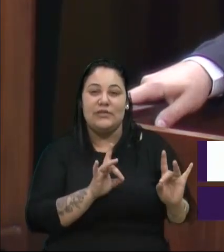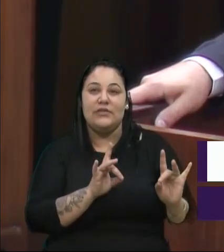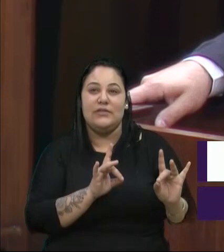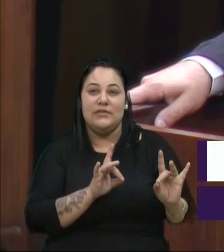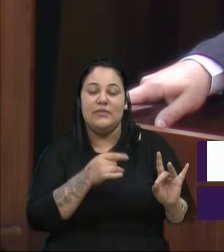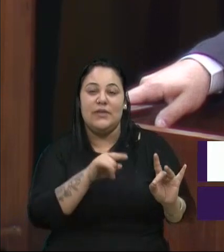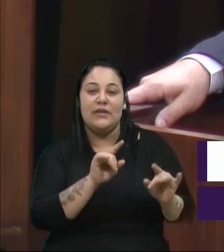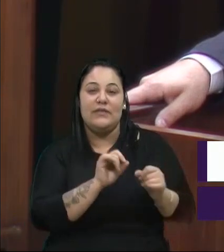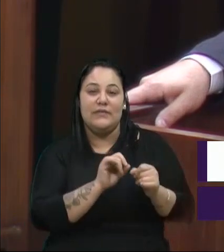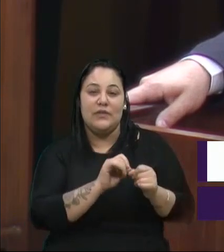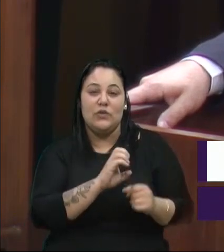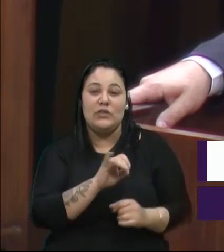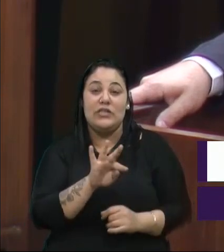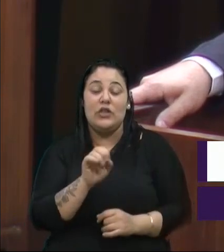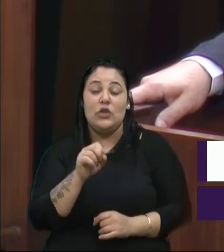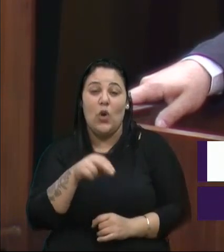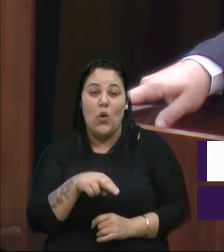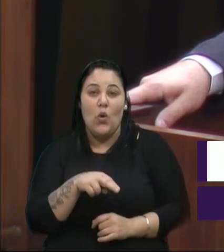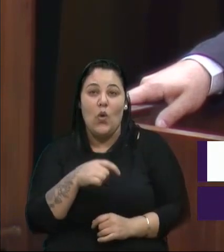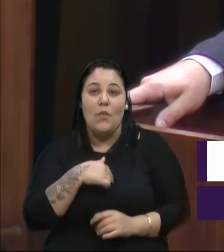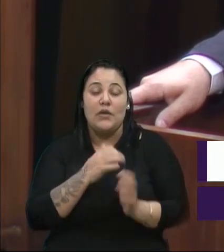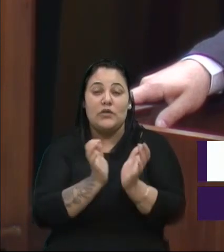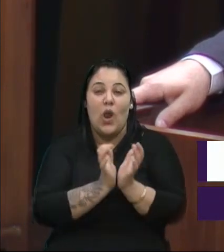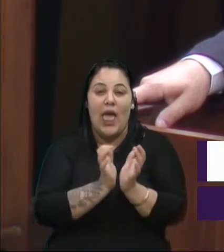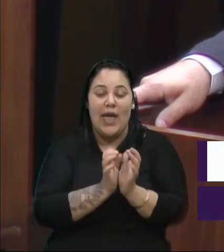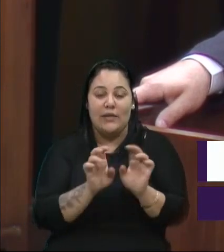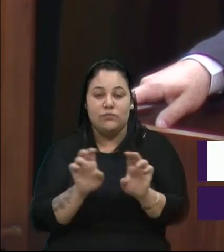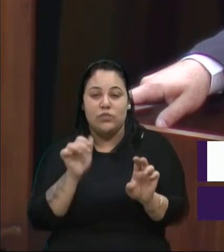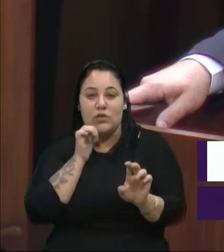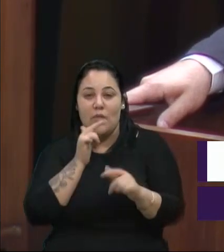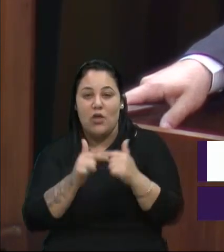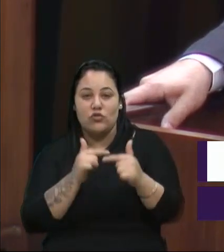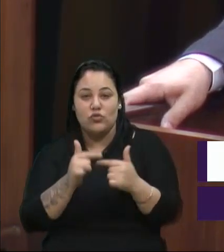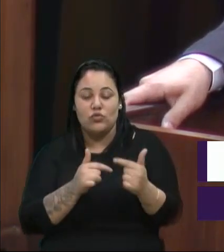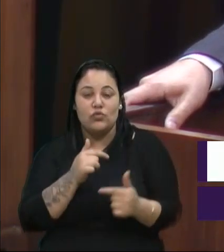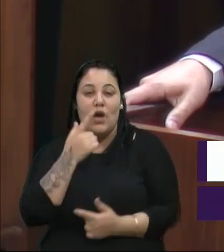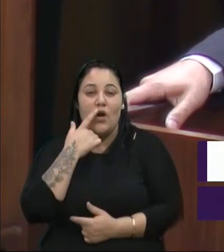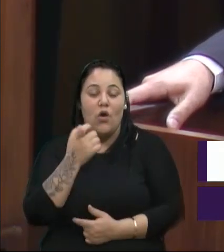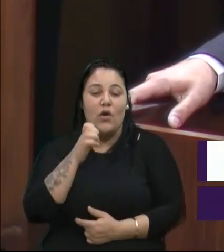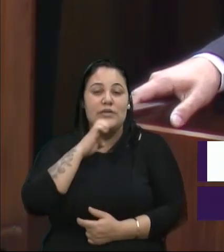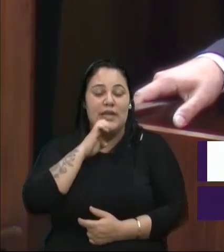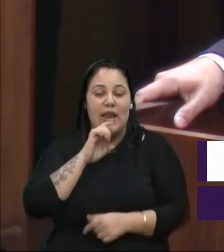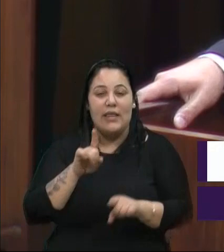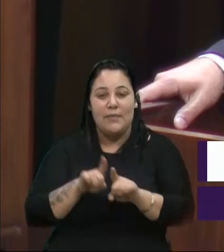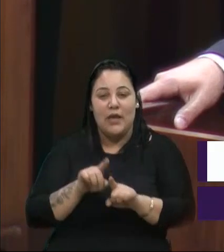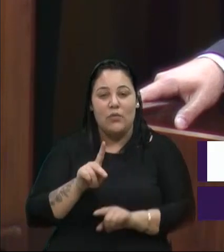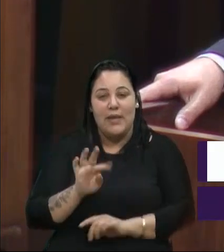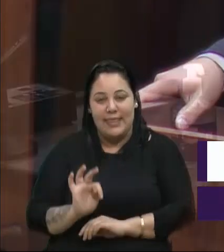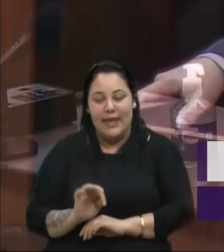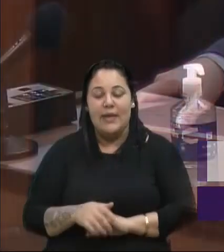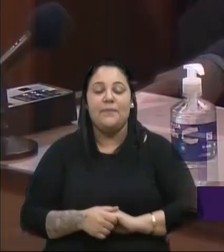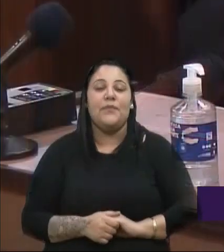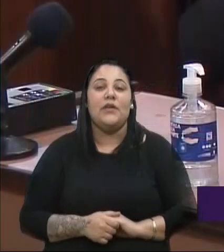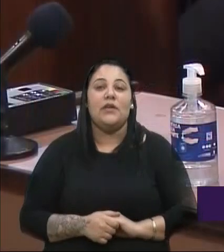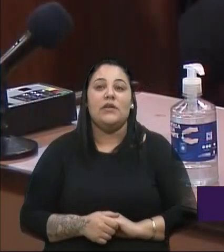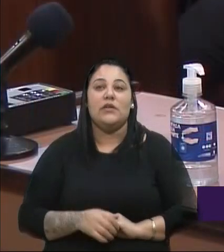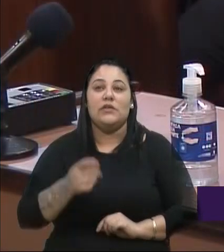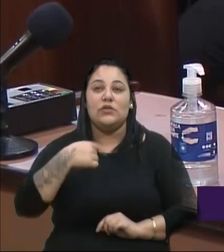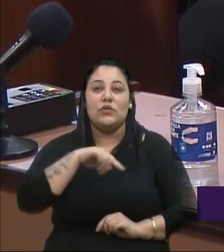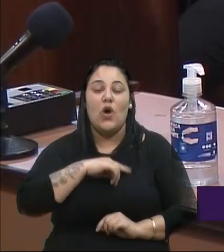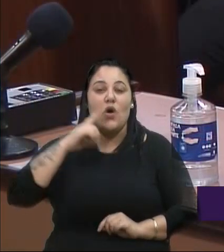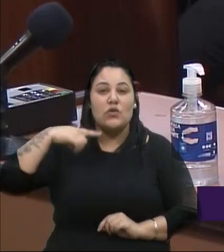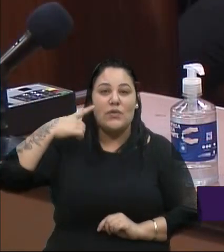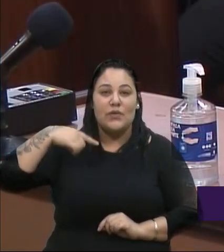o Citon, minhas colegas de bancada, a vereadora Rose Frigeri, vereadora Estela Ballardim, E o nosso